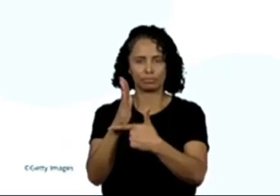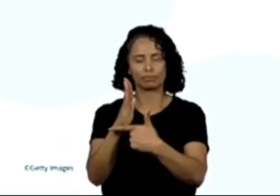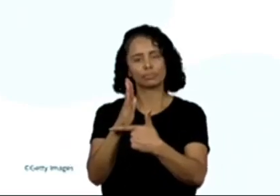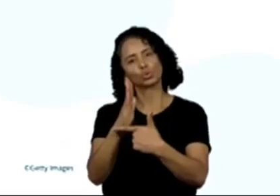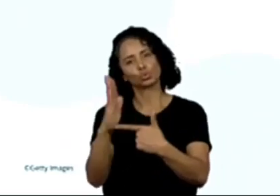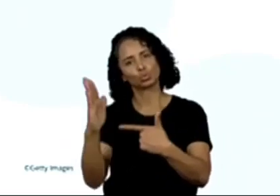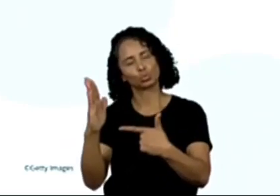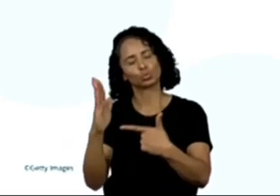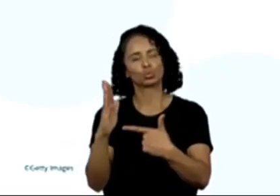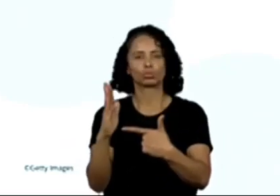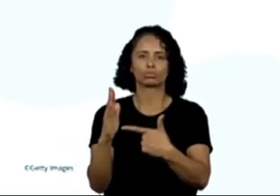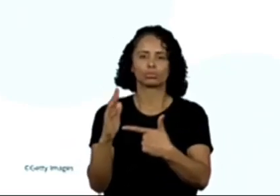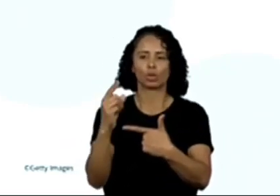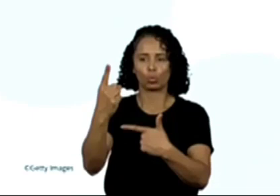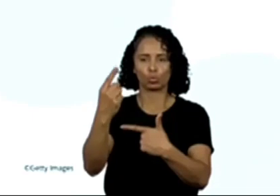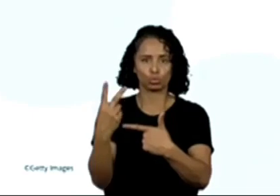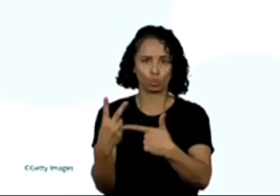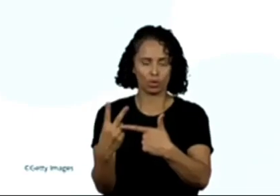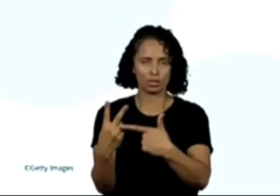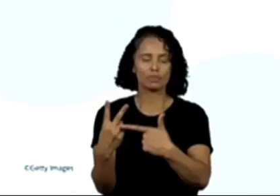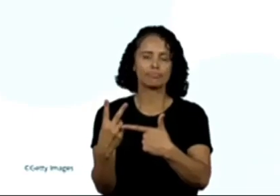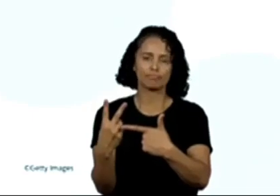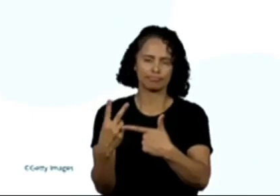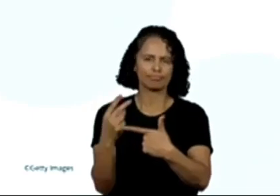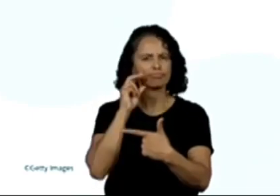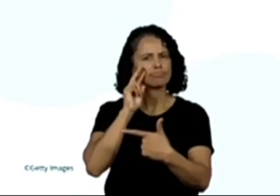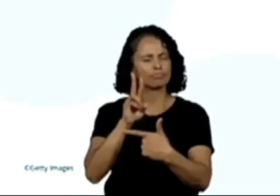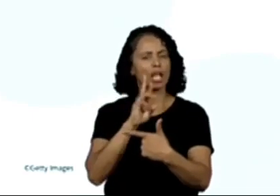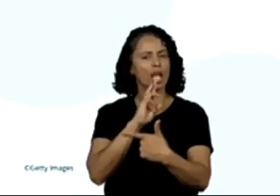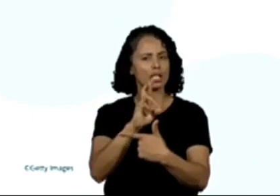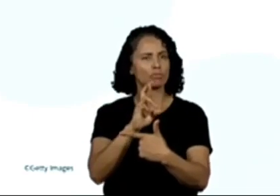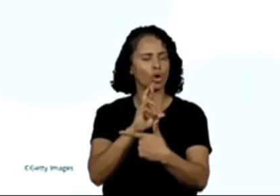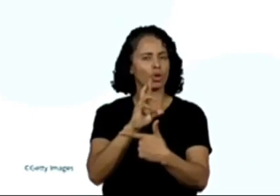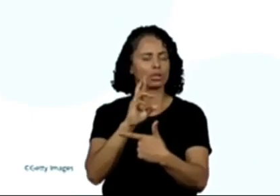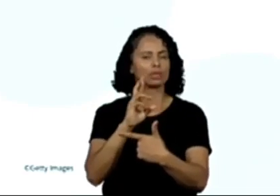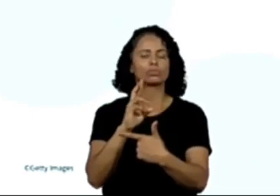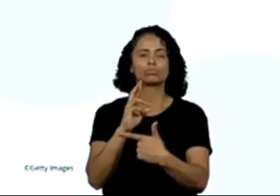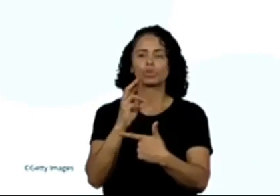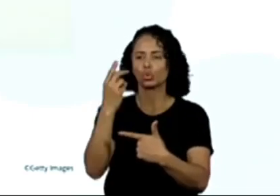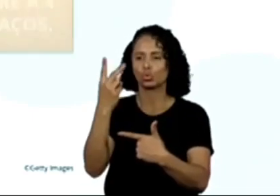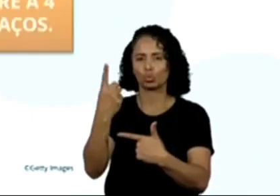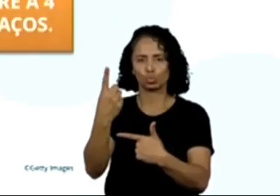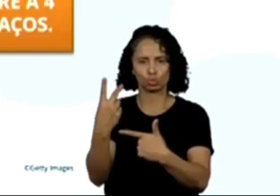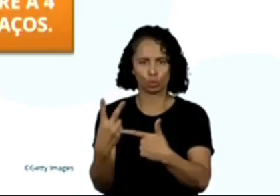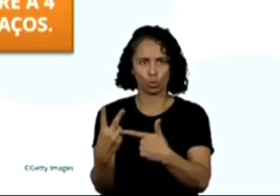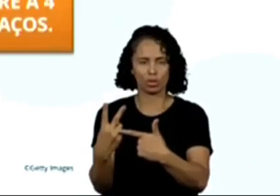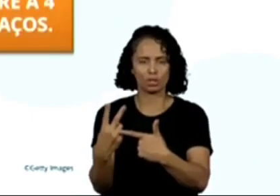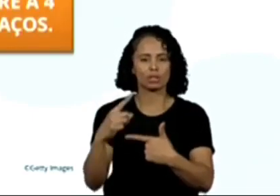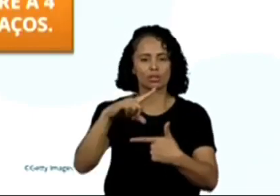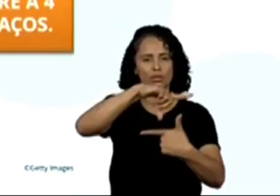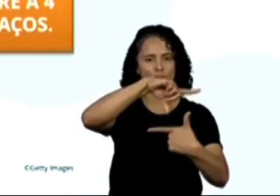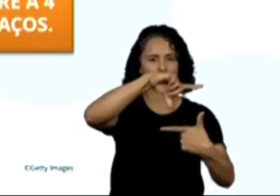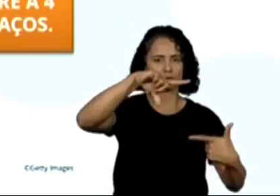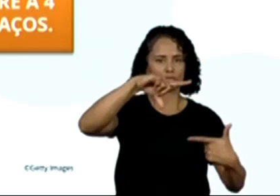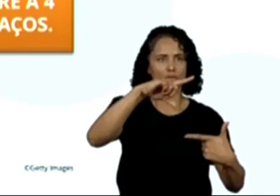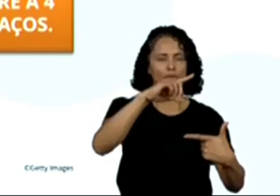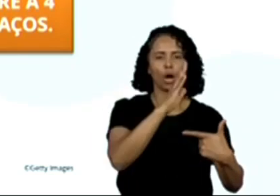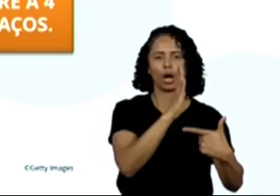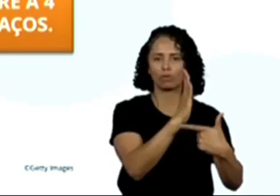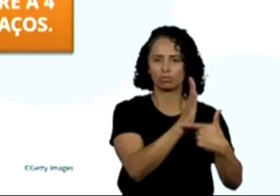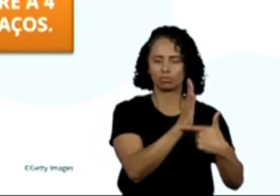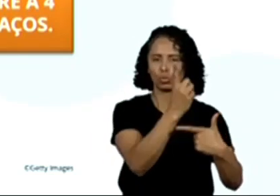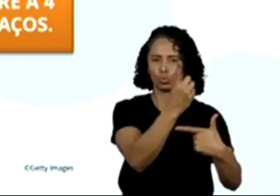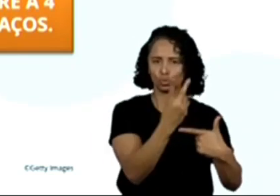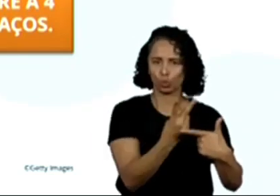partes. Legal. Só de olhar eu sei que a resposta é 4, que nem Sim. você até comentou, né? E aí eu vou fazer o seguinte, então a pizza